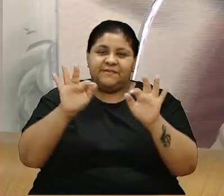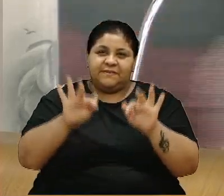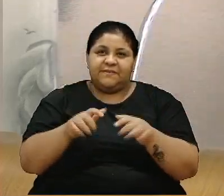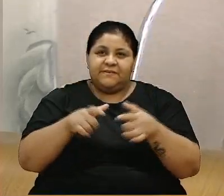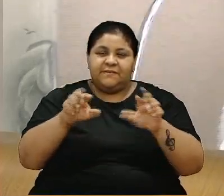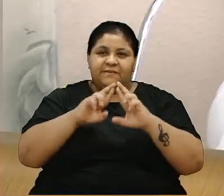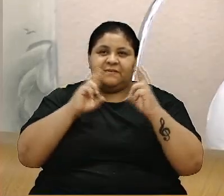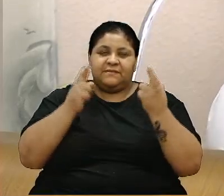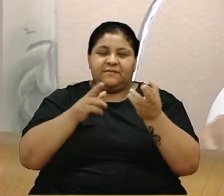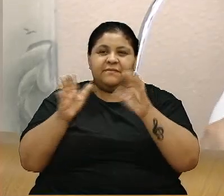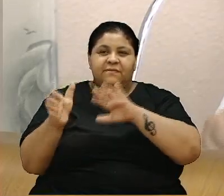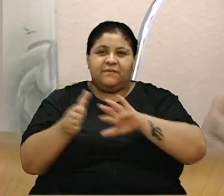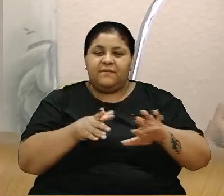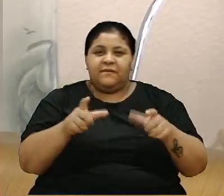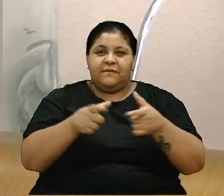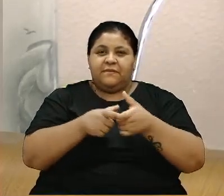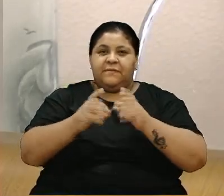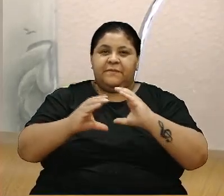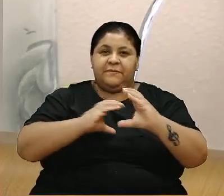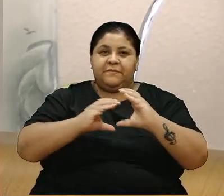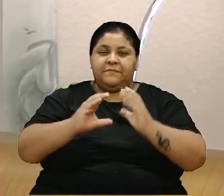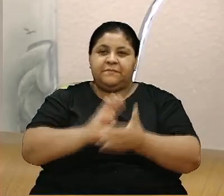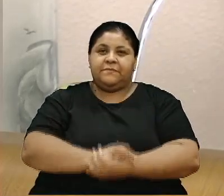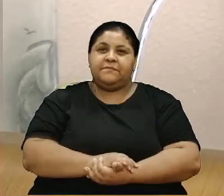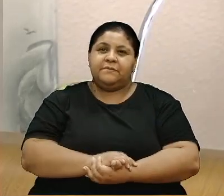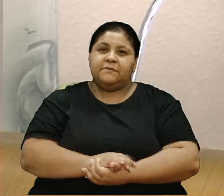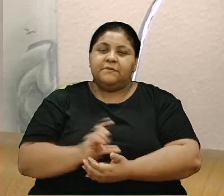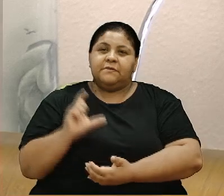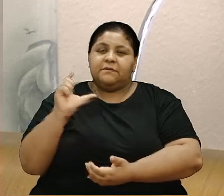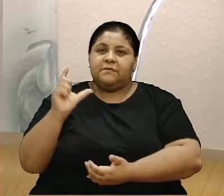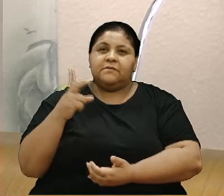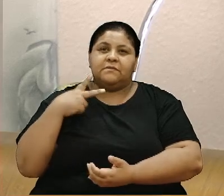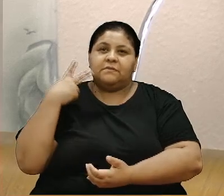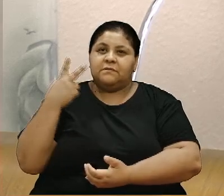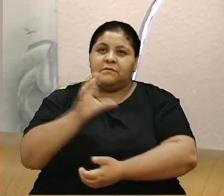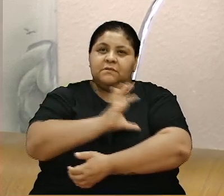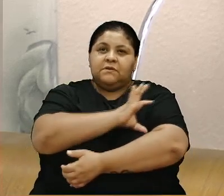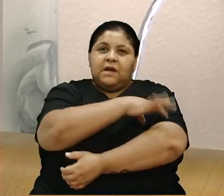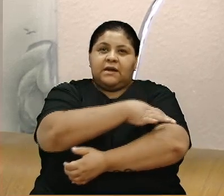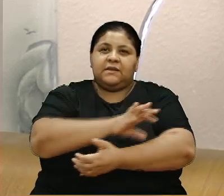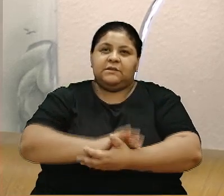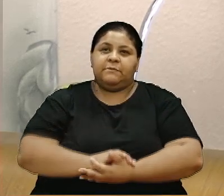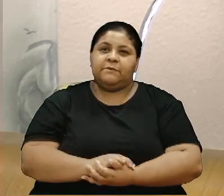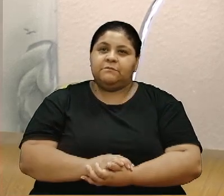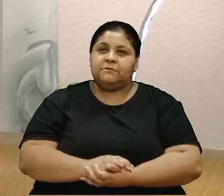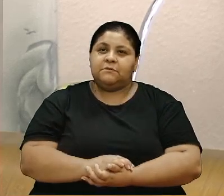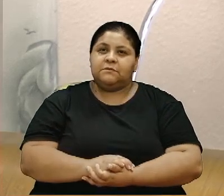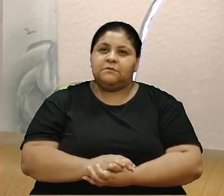expediente, passamos o espaço do pequeno expediente. Com a palavra, vereador Ramon Teles.